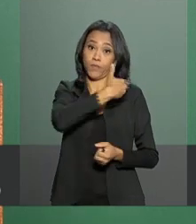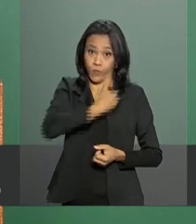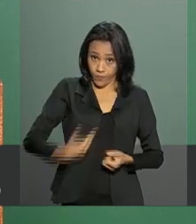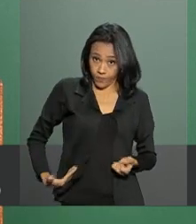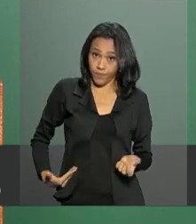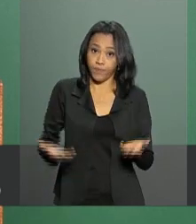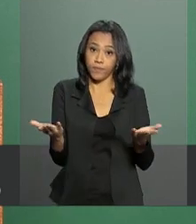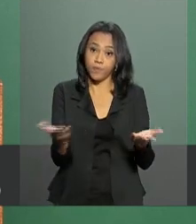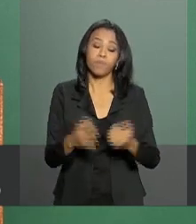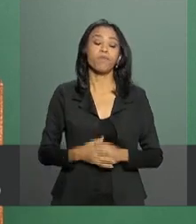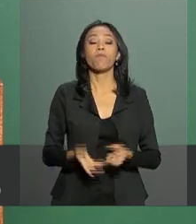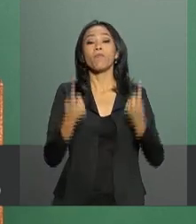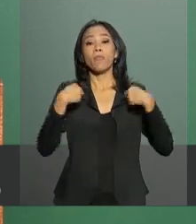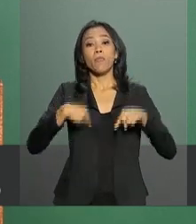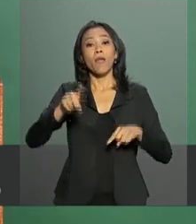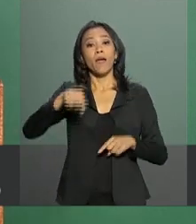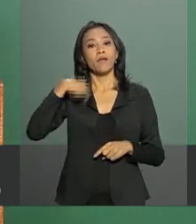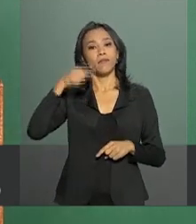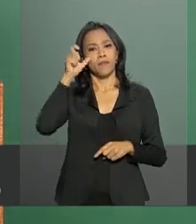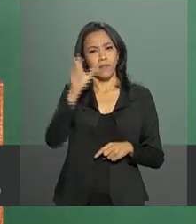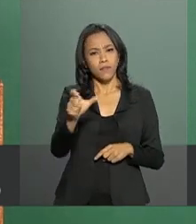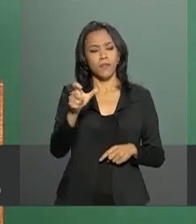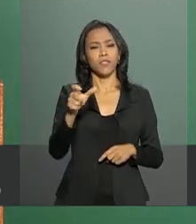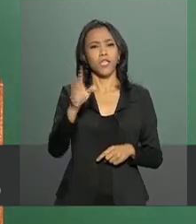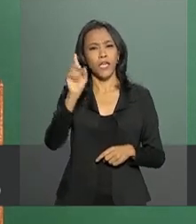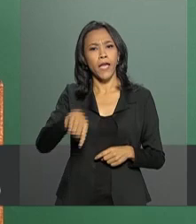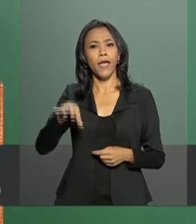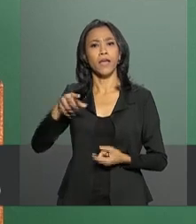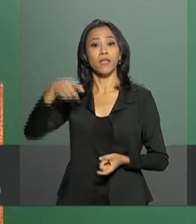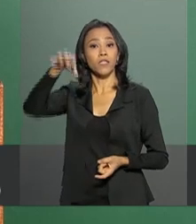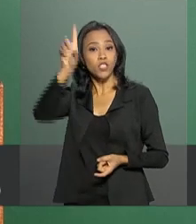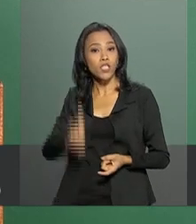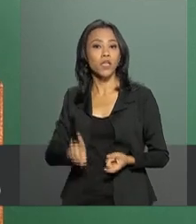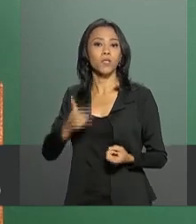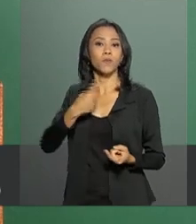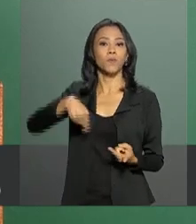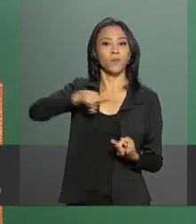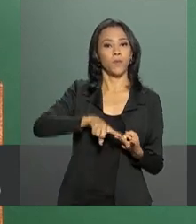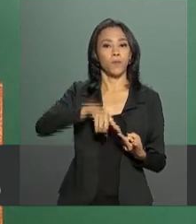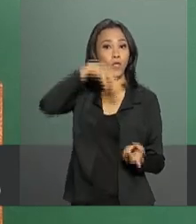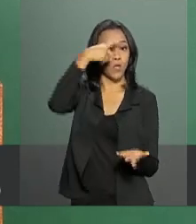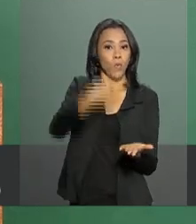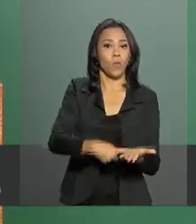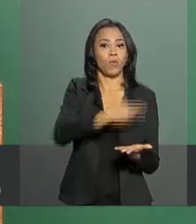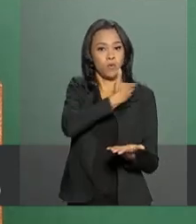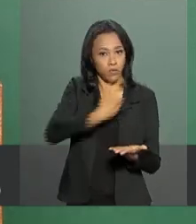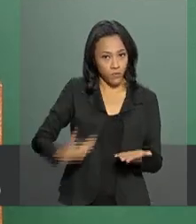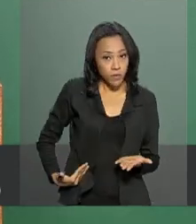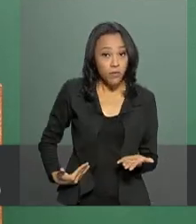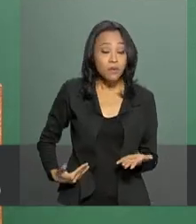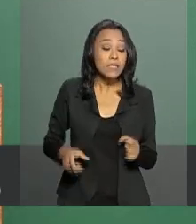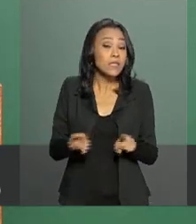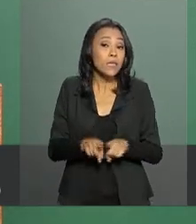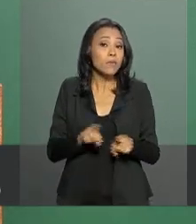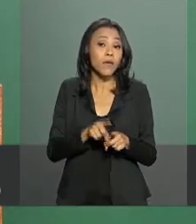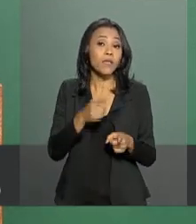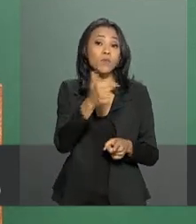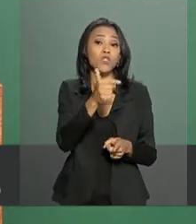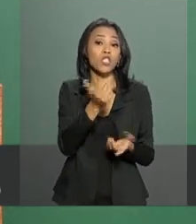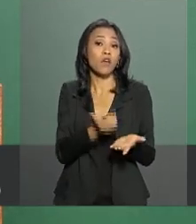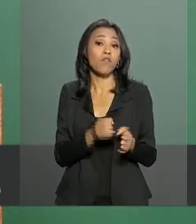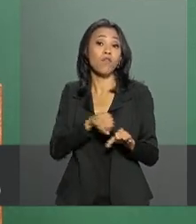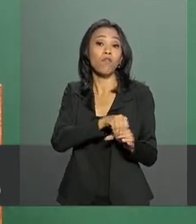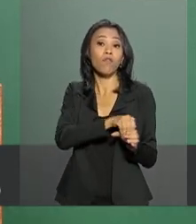interessante que ao dizer o direito de todos e dever do estado também não exime aqueles da